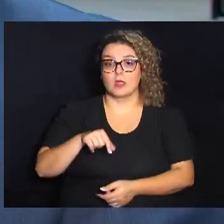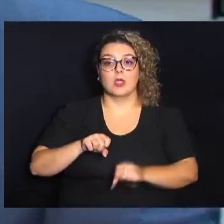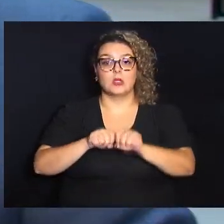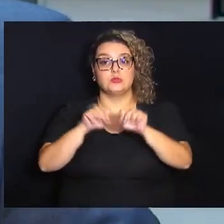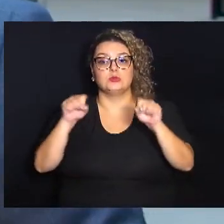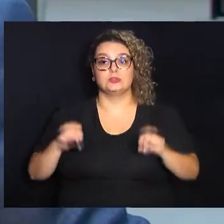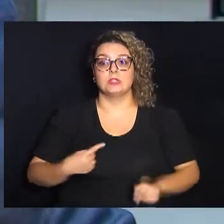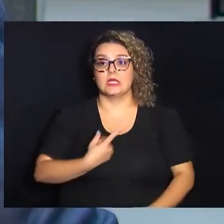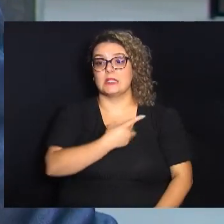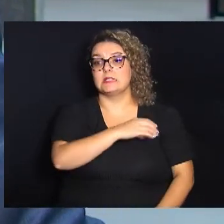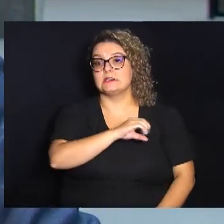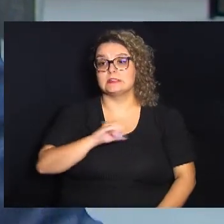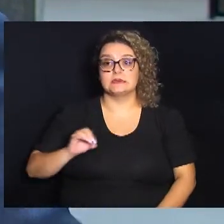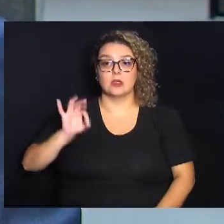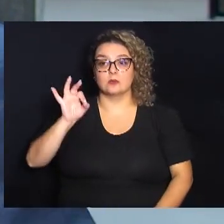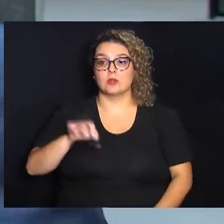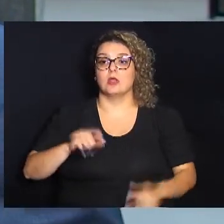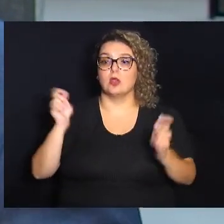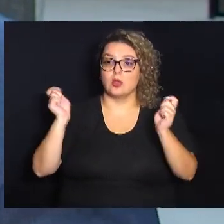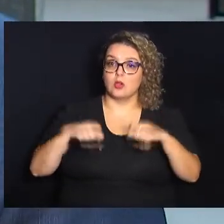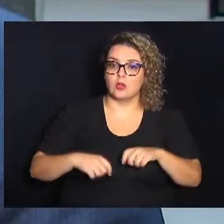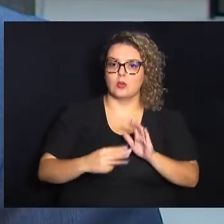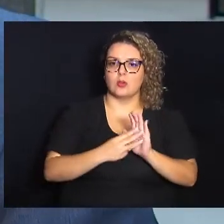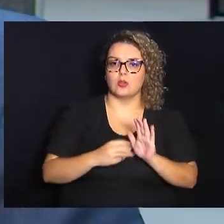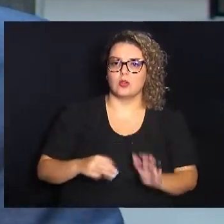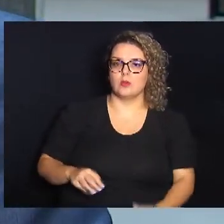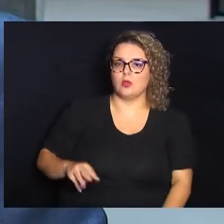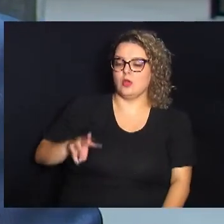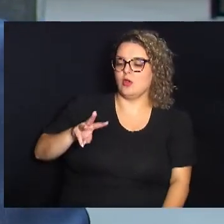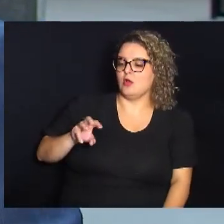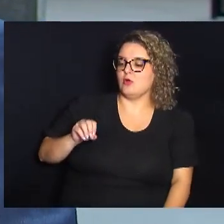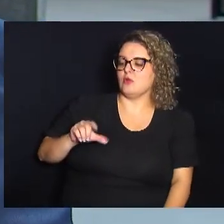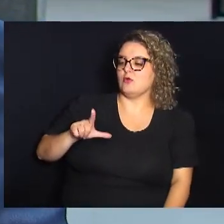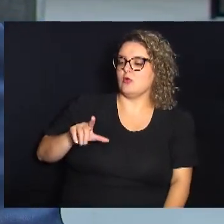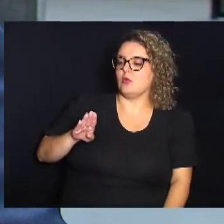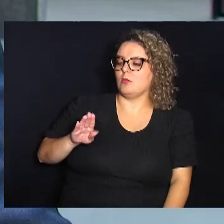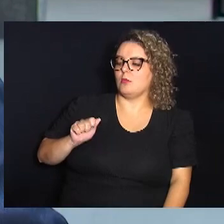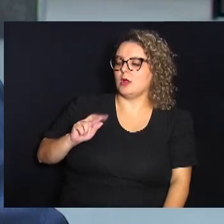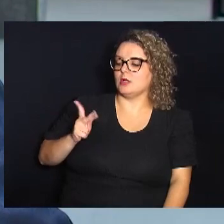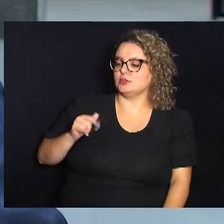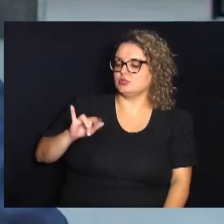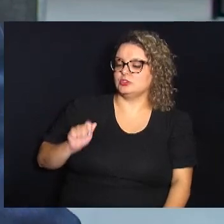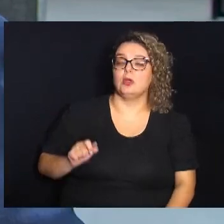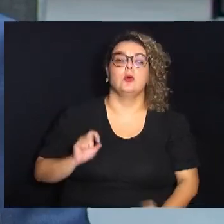sistema 100% eficaz, que é o método Wolbachia.